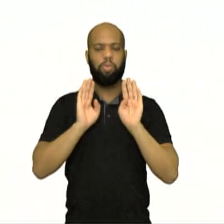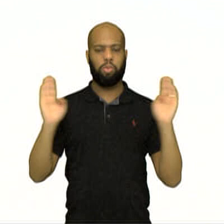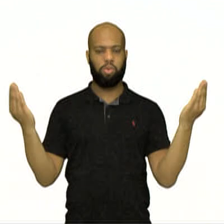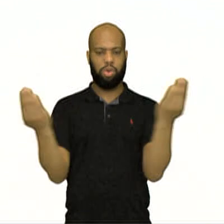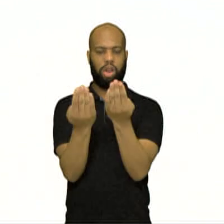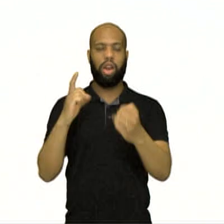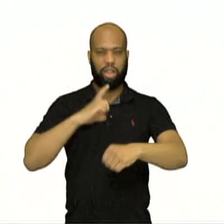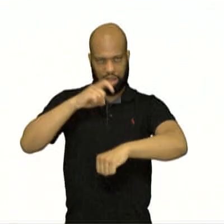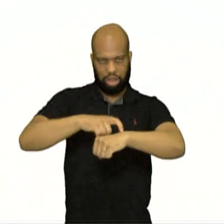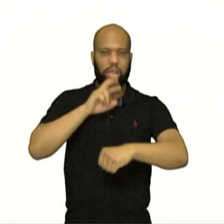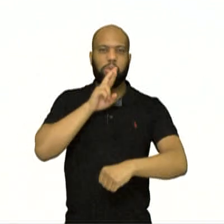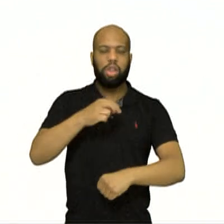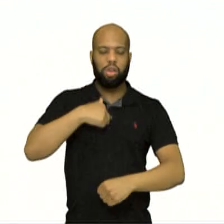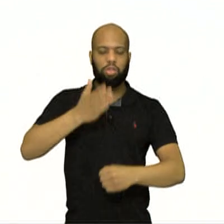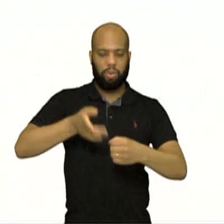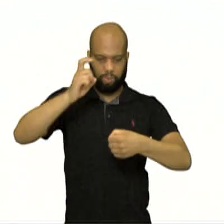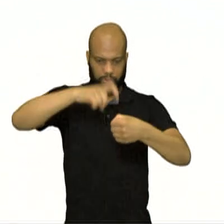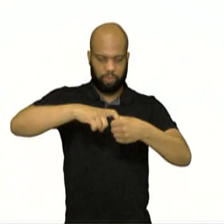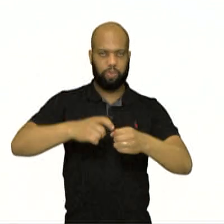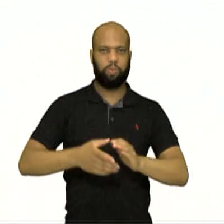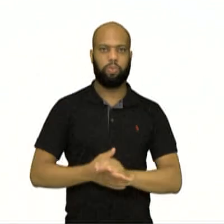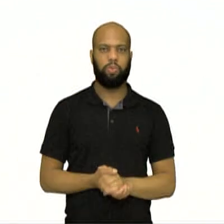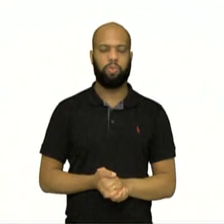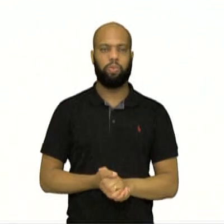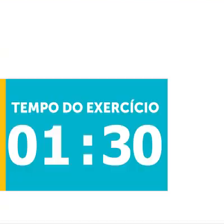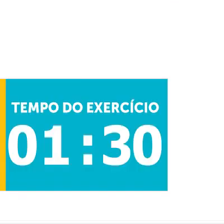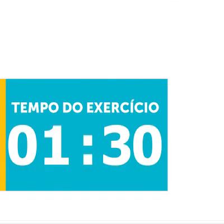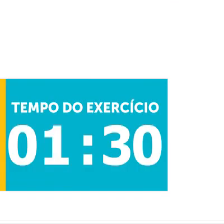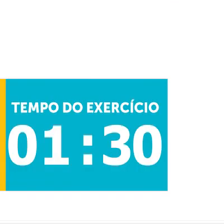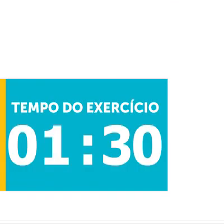dar um tempinho para vocês e já voltamos.